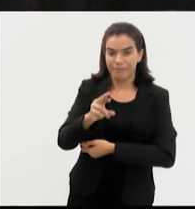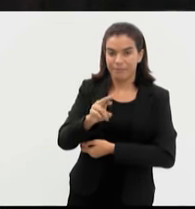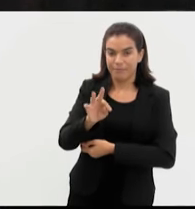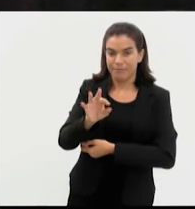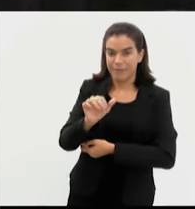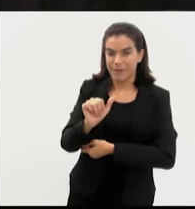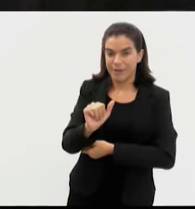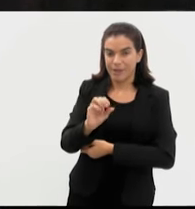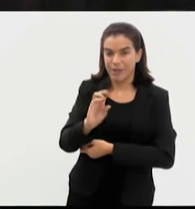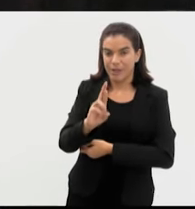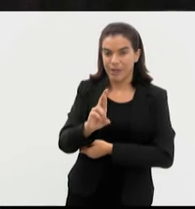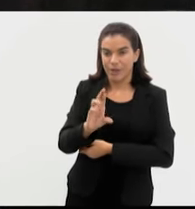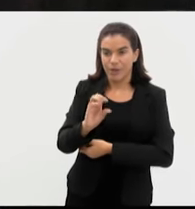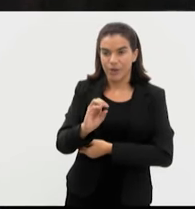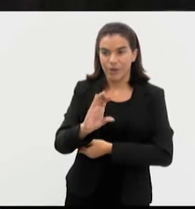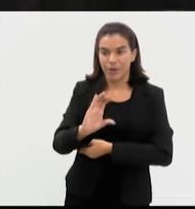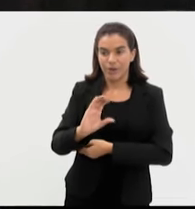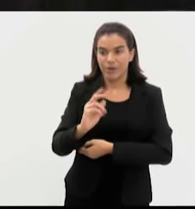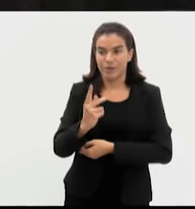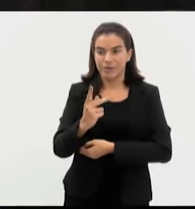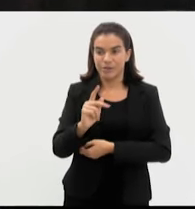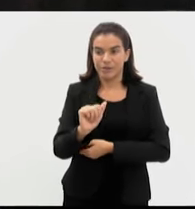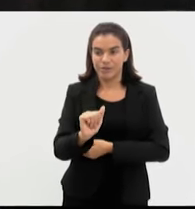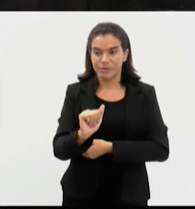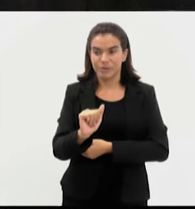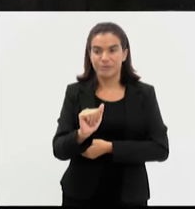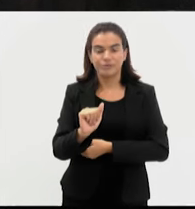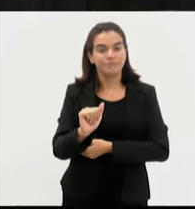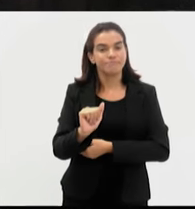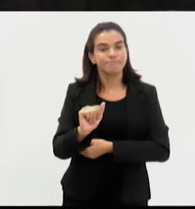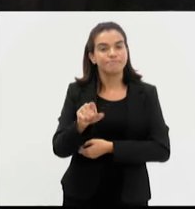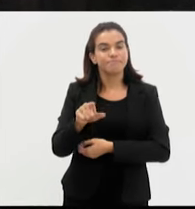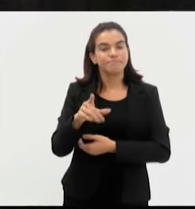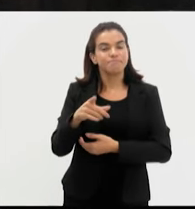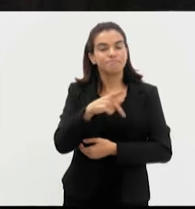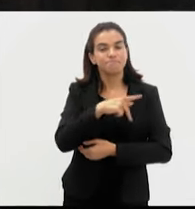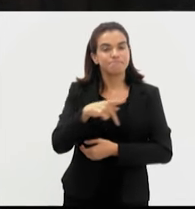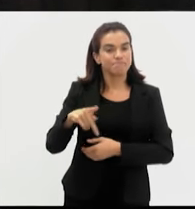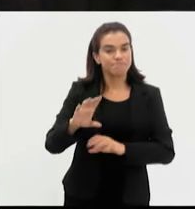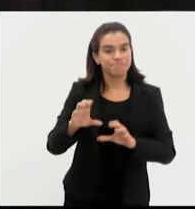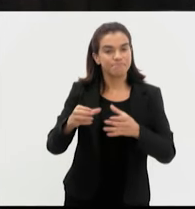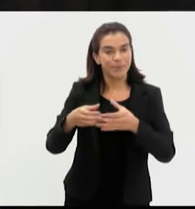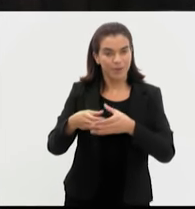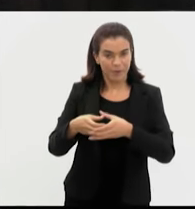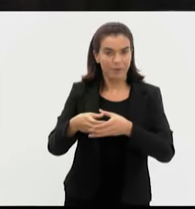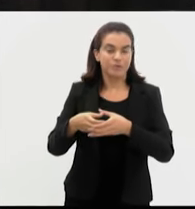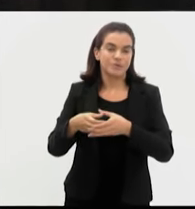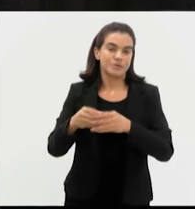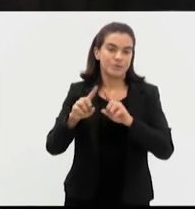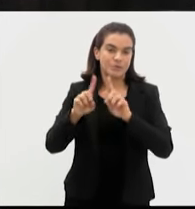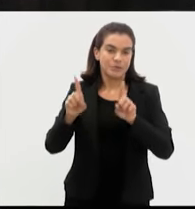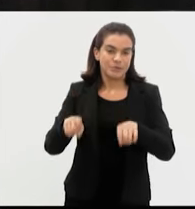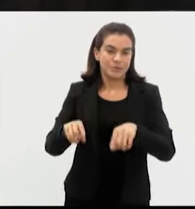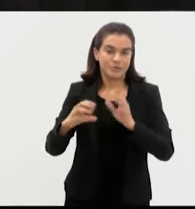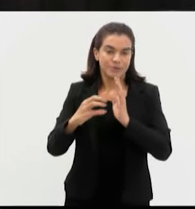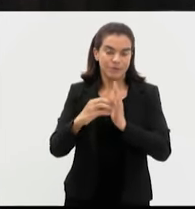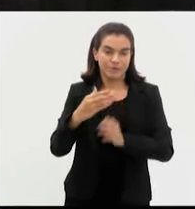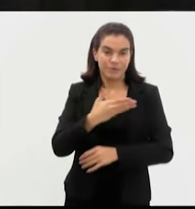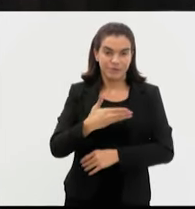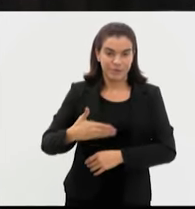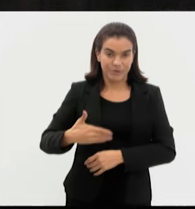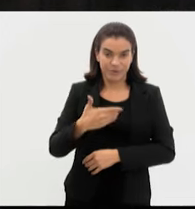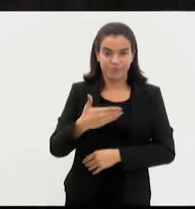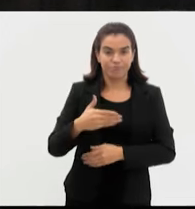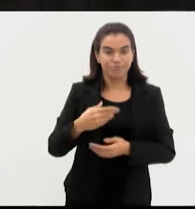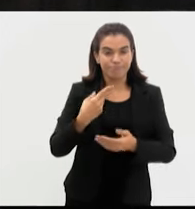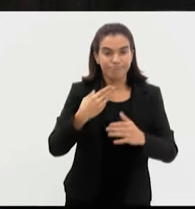presidente da Comissão dos Servidores públicos fez no dia 29 de